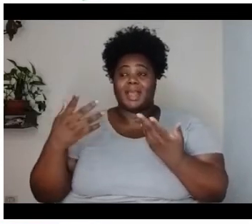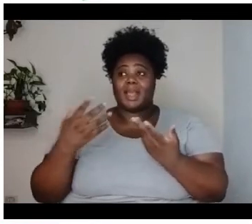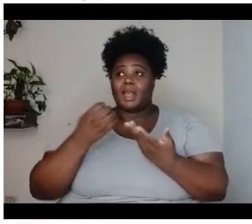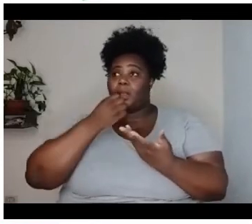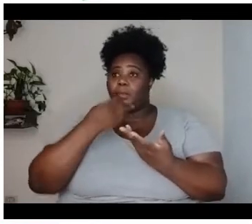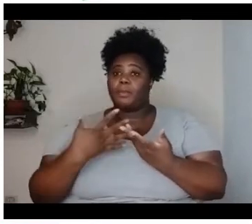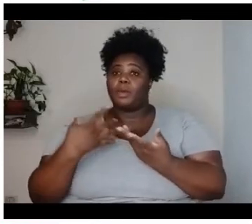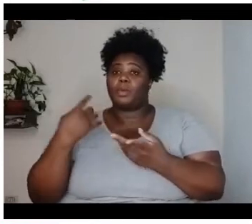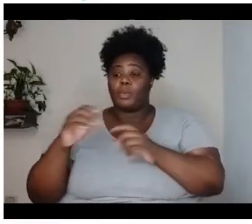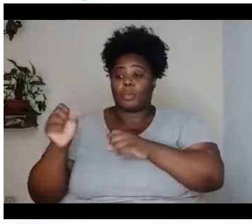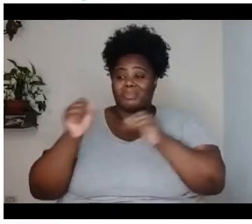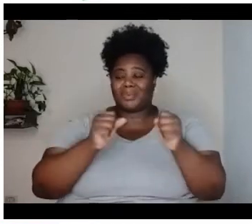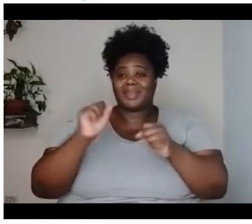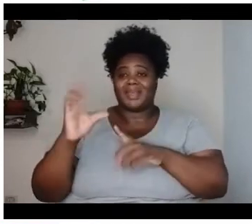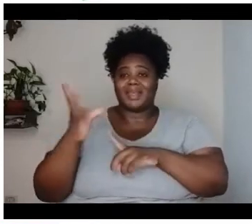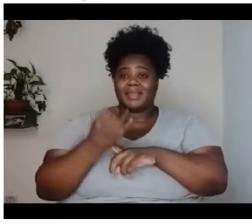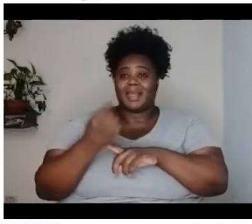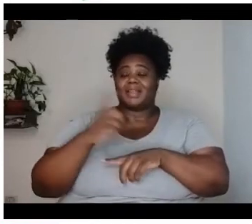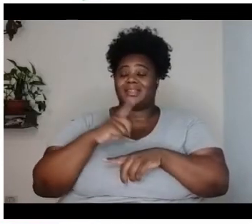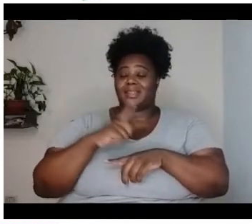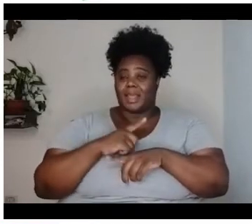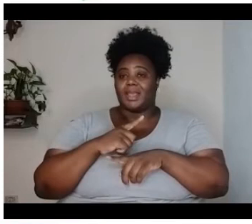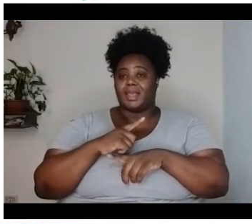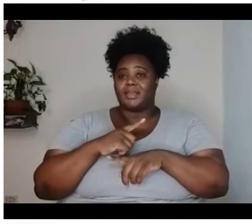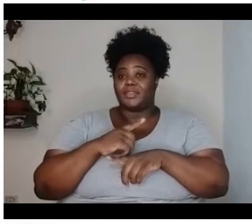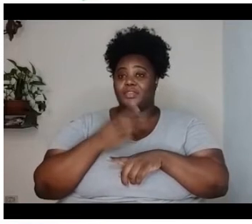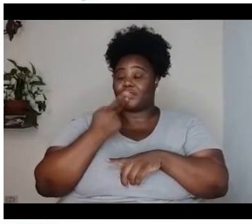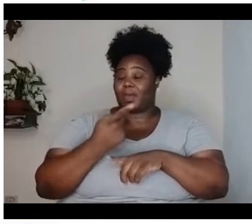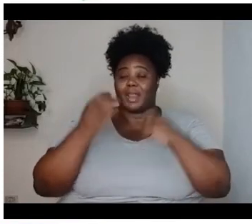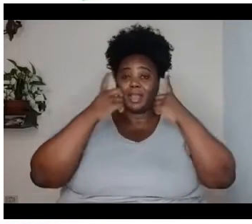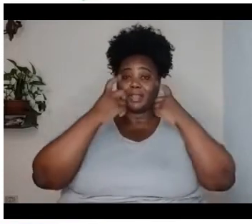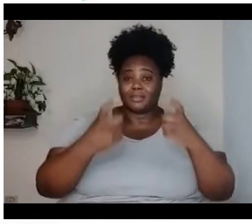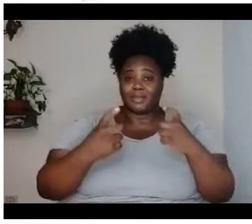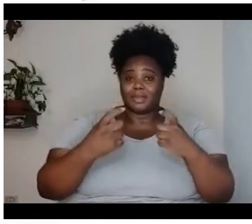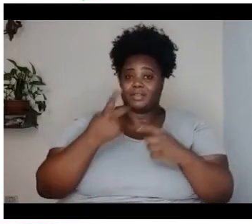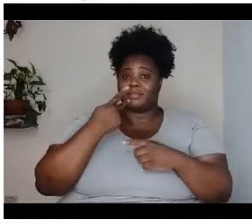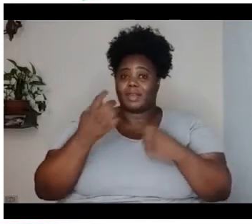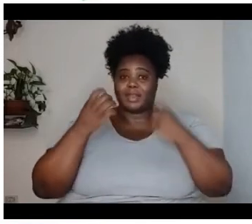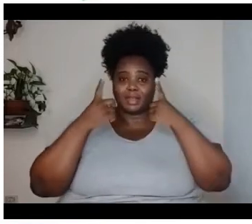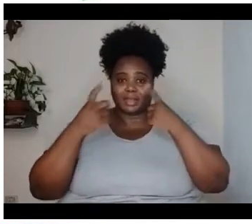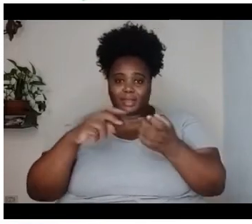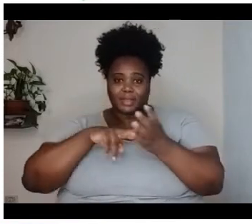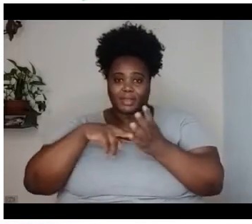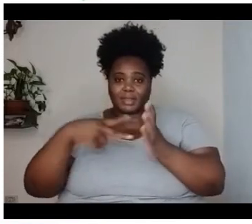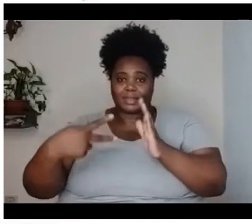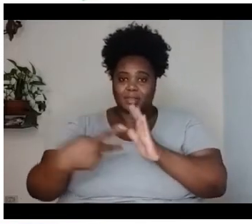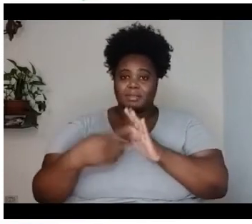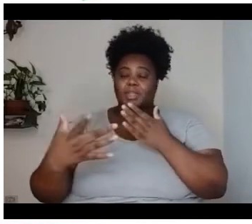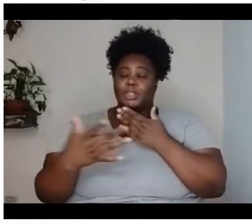sua arte e sua performance tem de lidar com a violência, tratar da violência, simbolicamente tocar